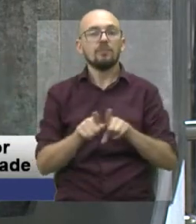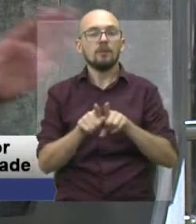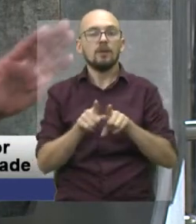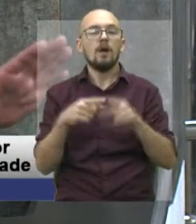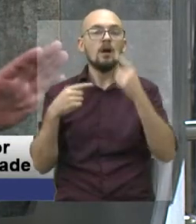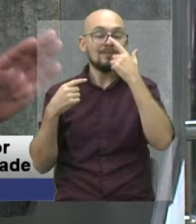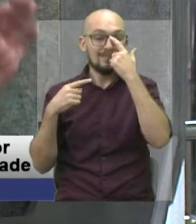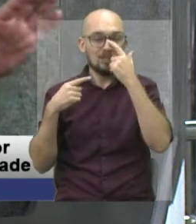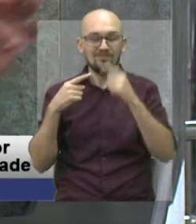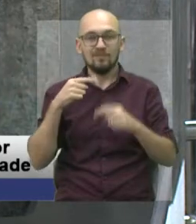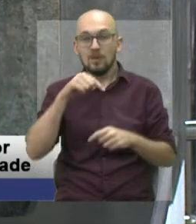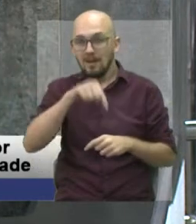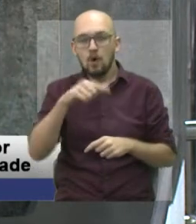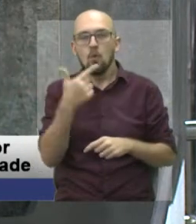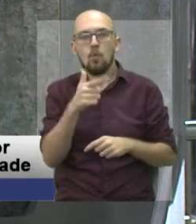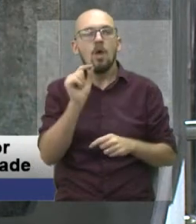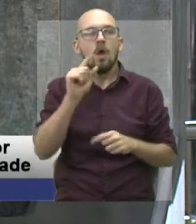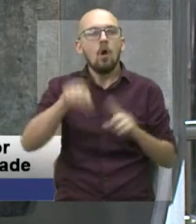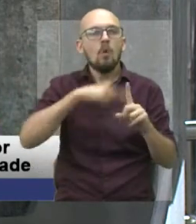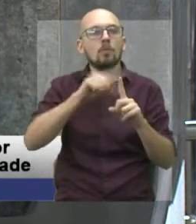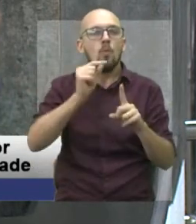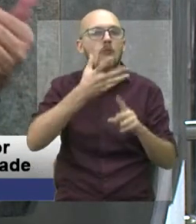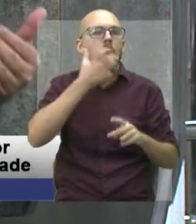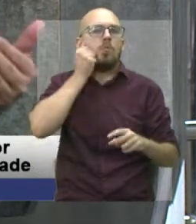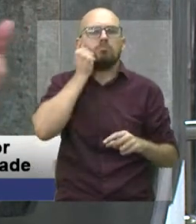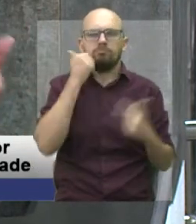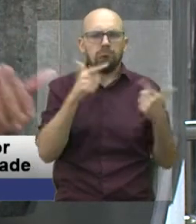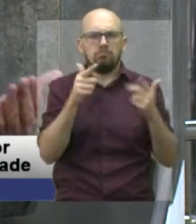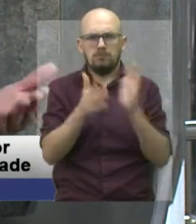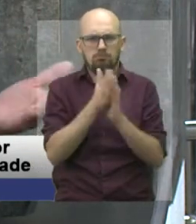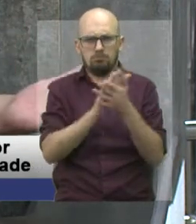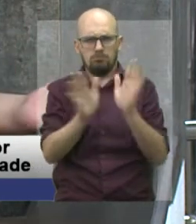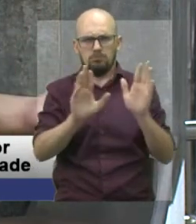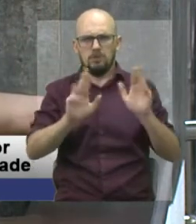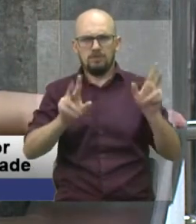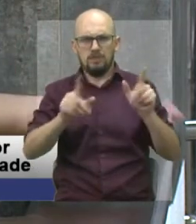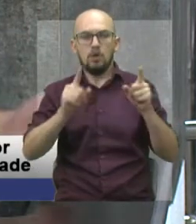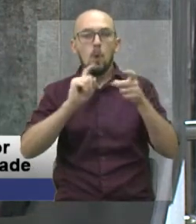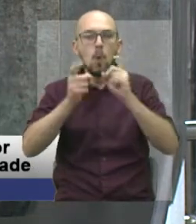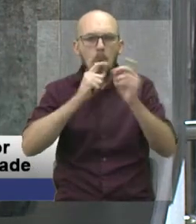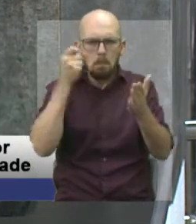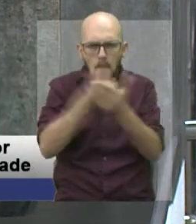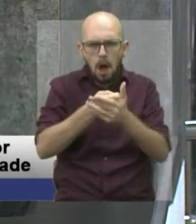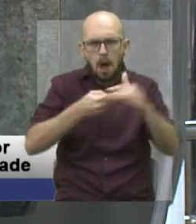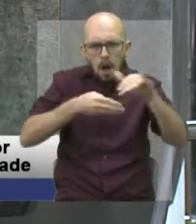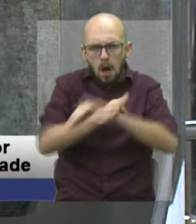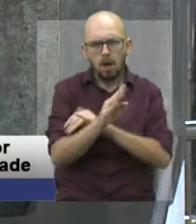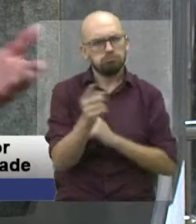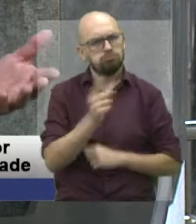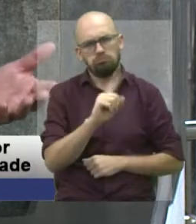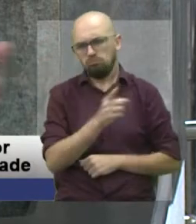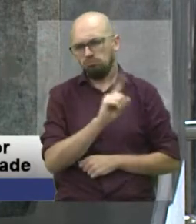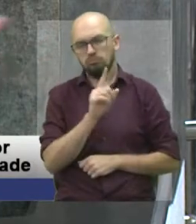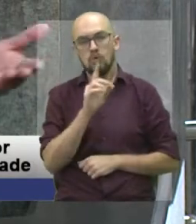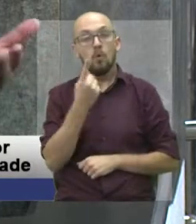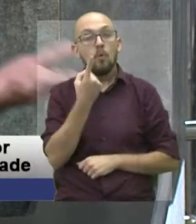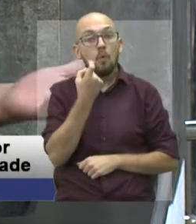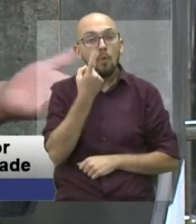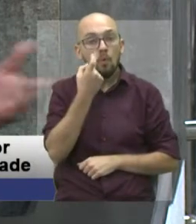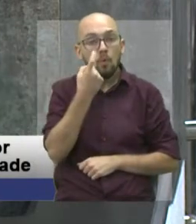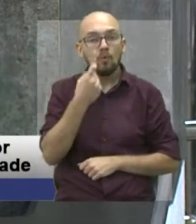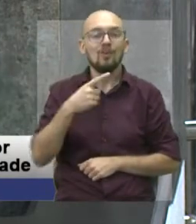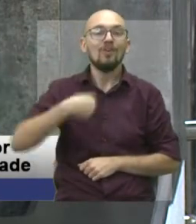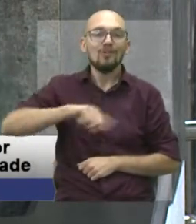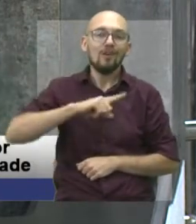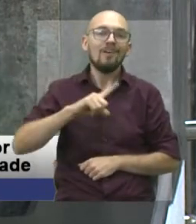gente não tem lá é fins lucrativos. As nossas reuniões não têm custo nenhum. O único custo que a